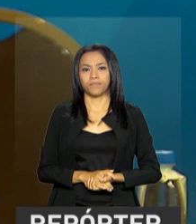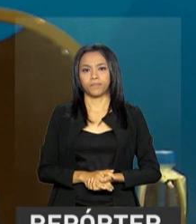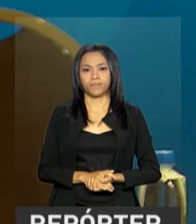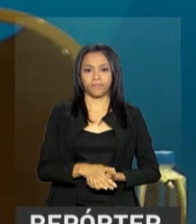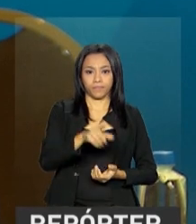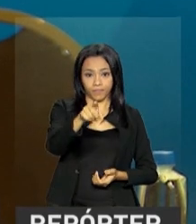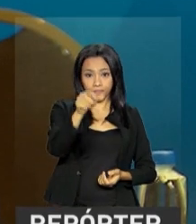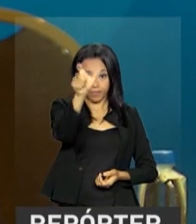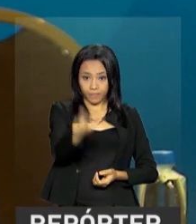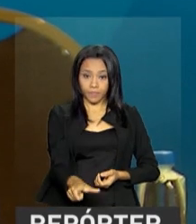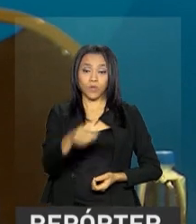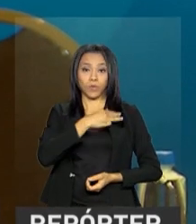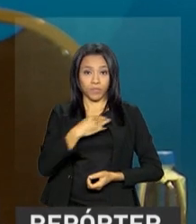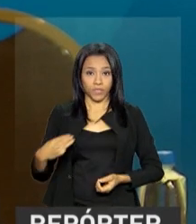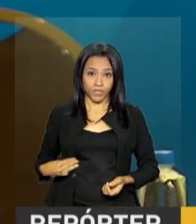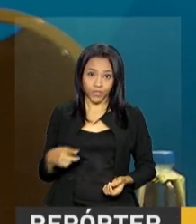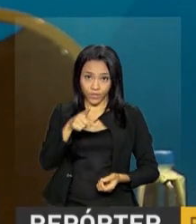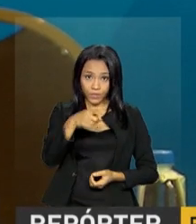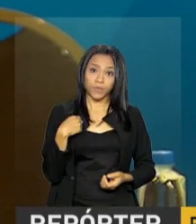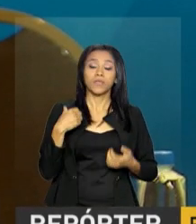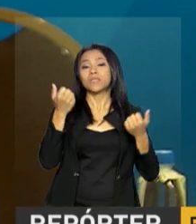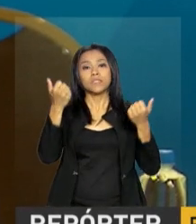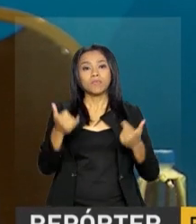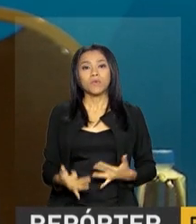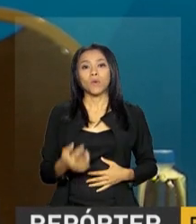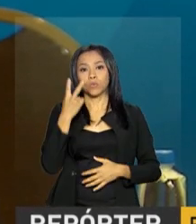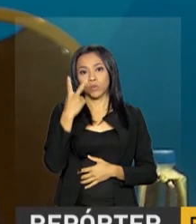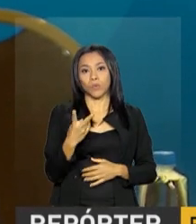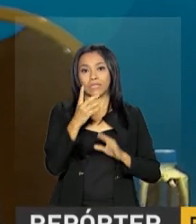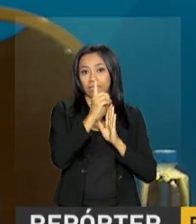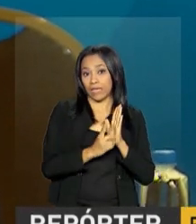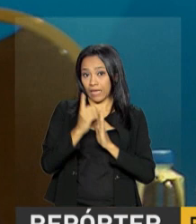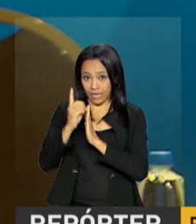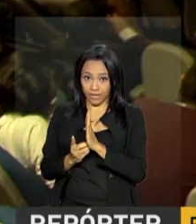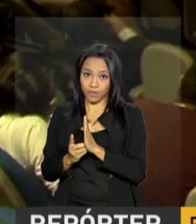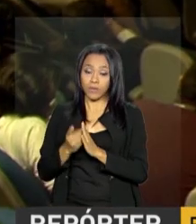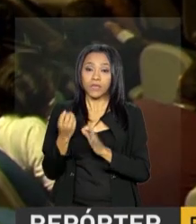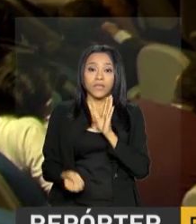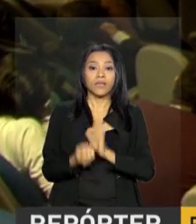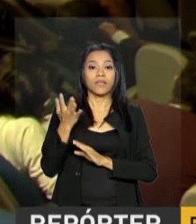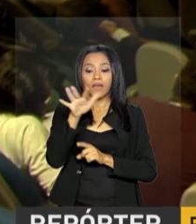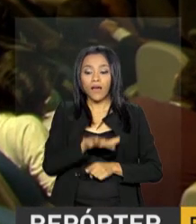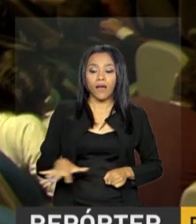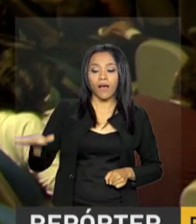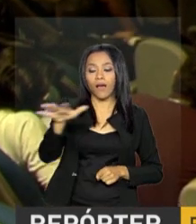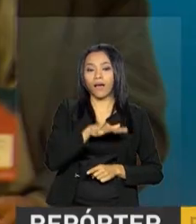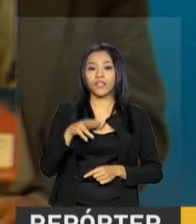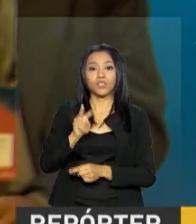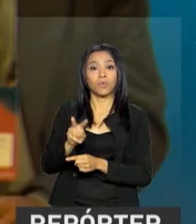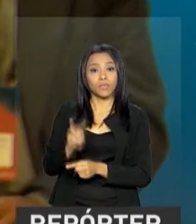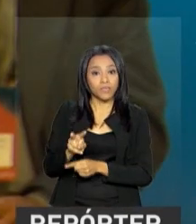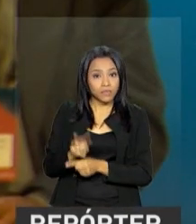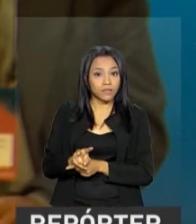O ministro do Meio Ambiente, Sarney Filho, destacou a publicação de 2 decretos que criam áreas de proteção ambiental nos arquipélagos de São Pedro e